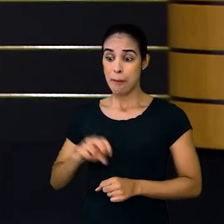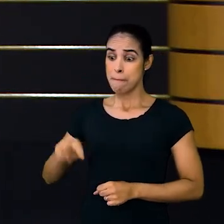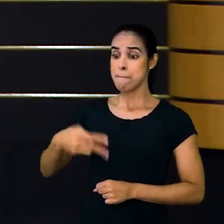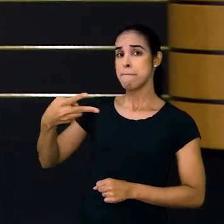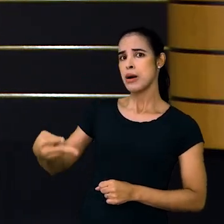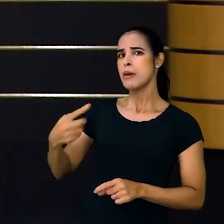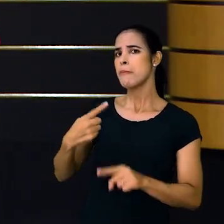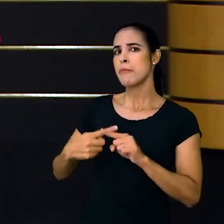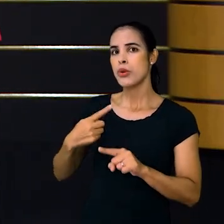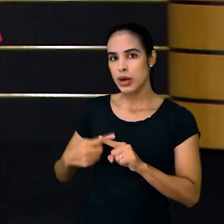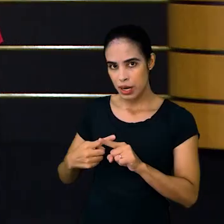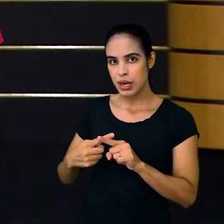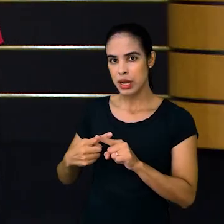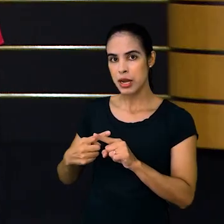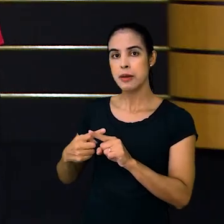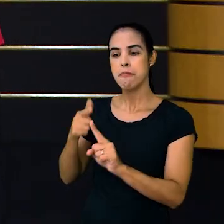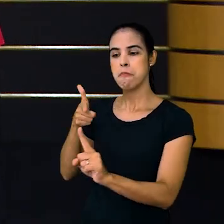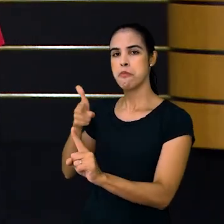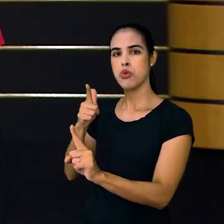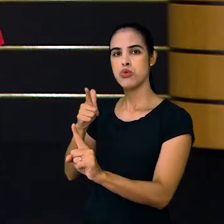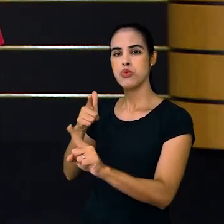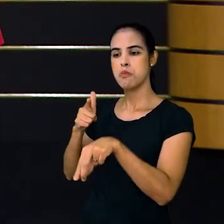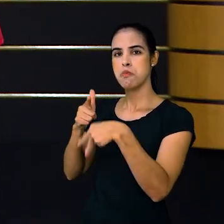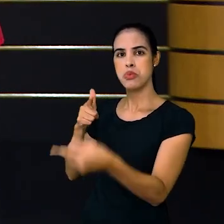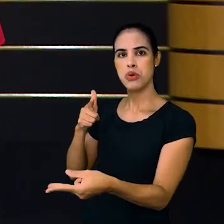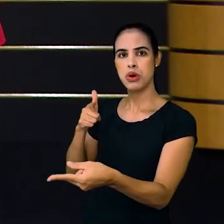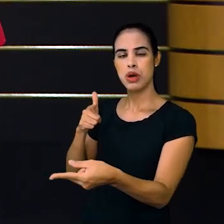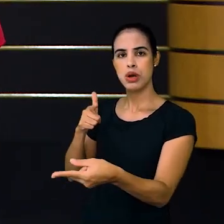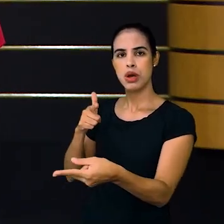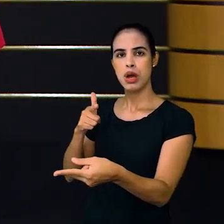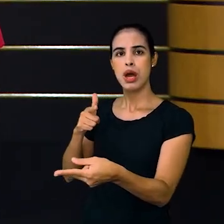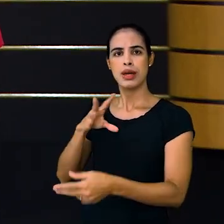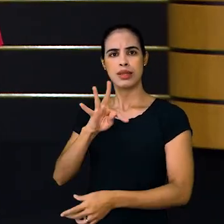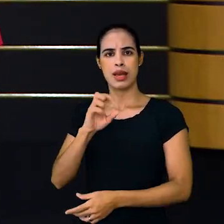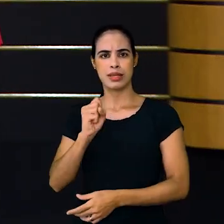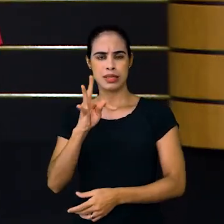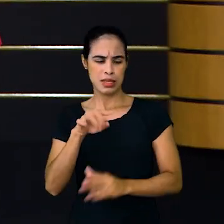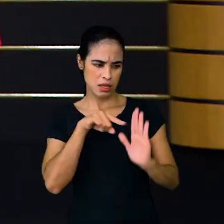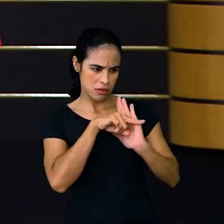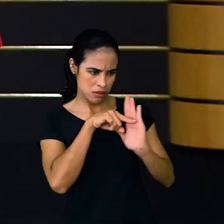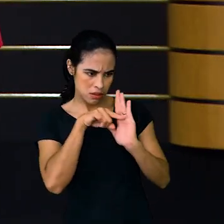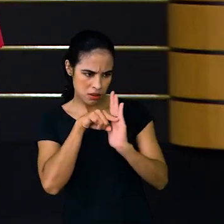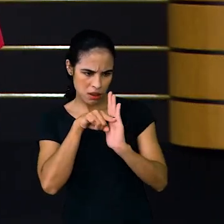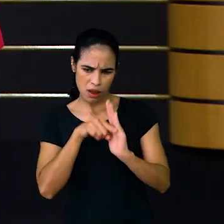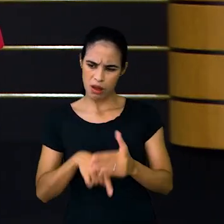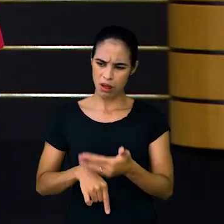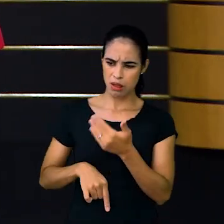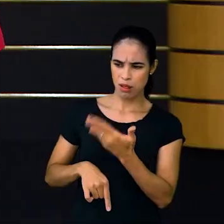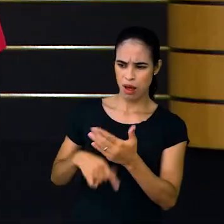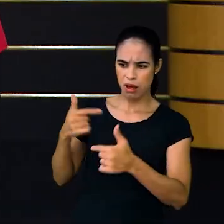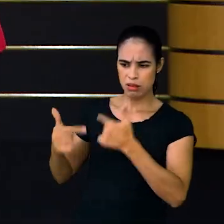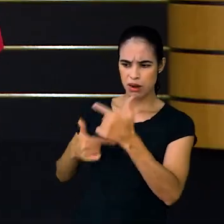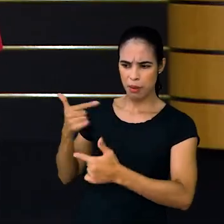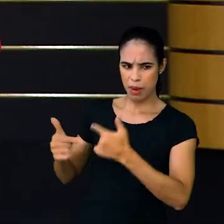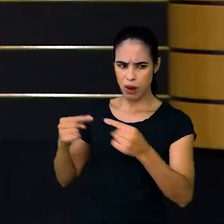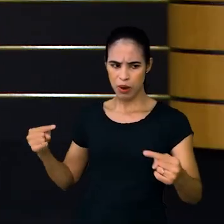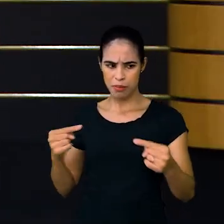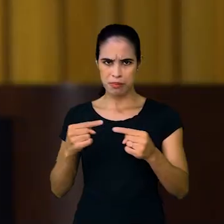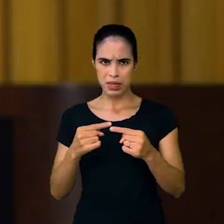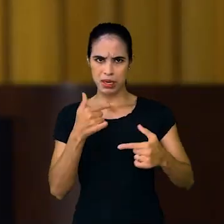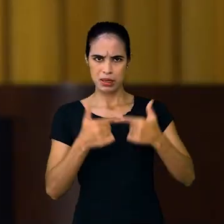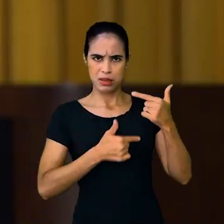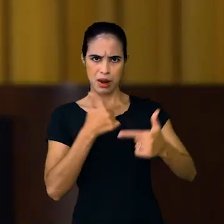assassinato ter ocorrido enquanto o homem trabalhava, o TST entendeu que o fato não teve nenhuma relação com as funções que ele